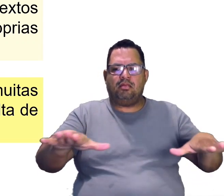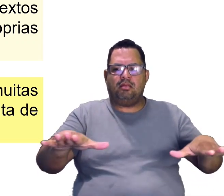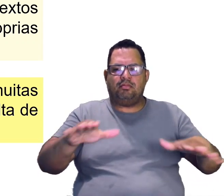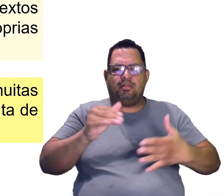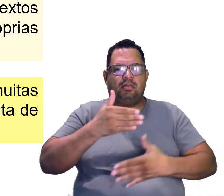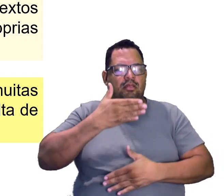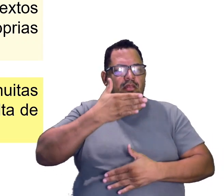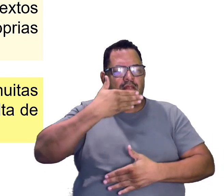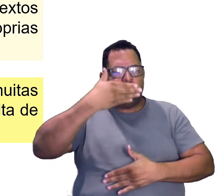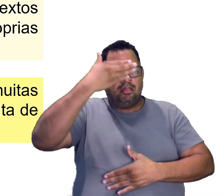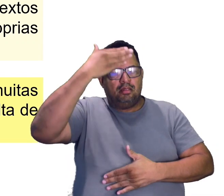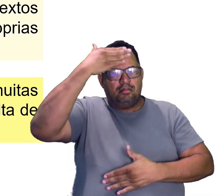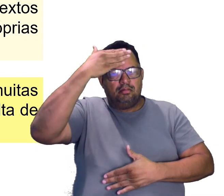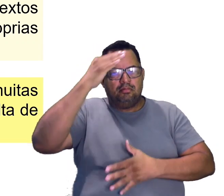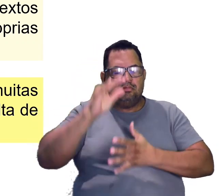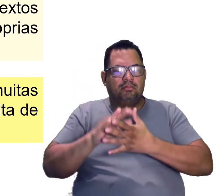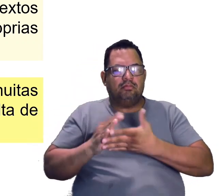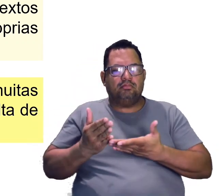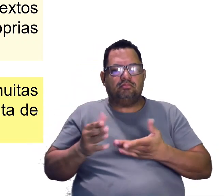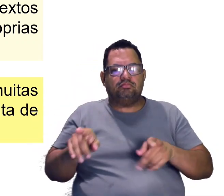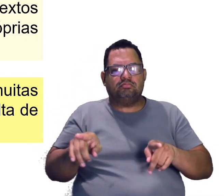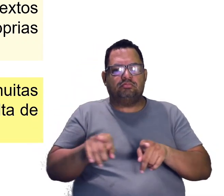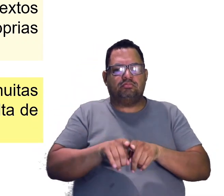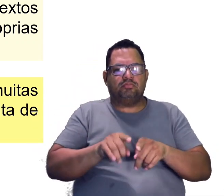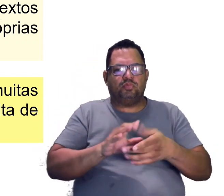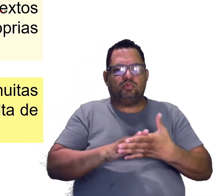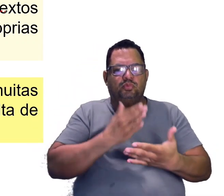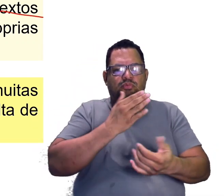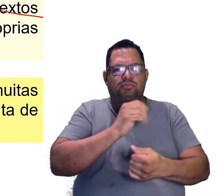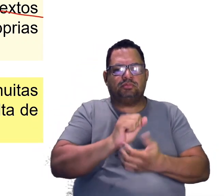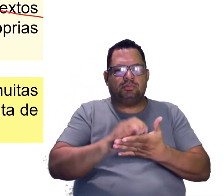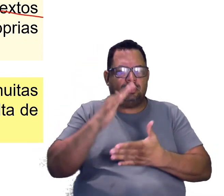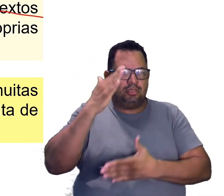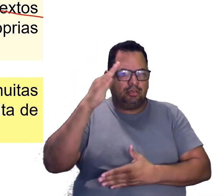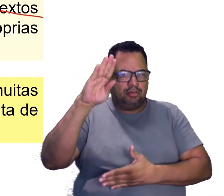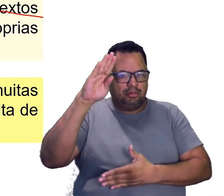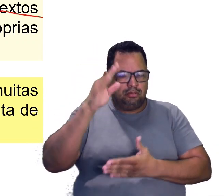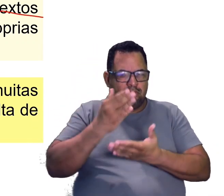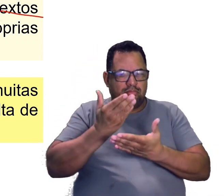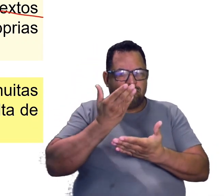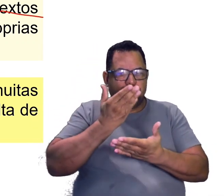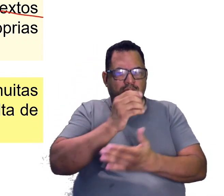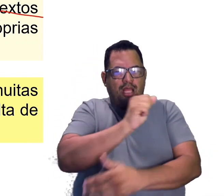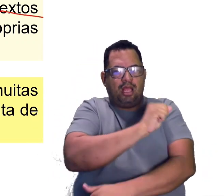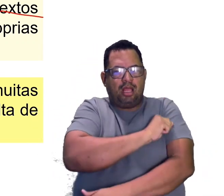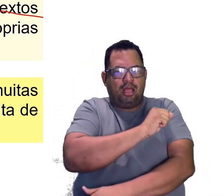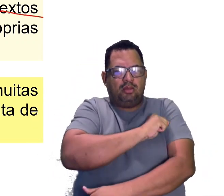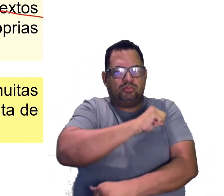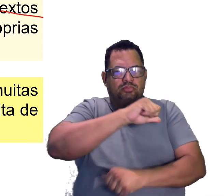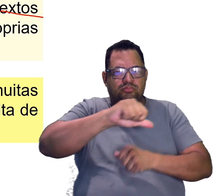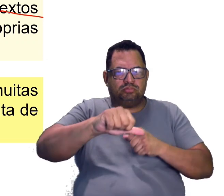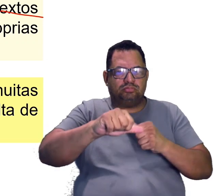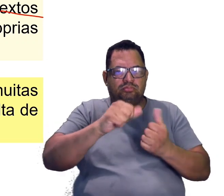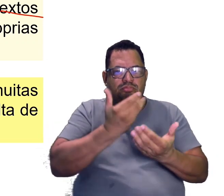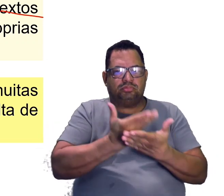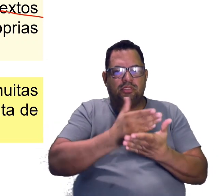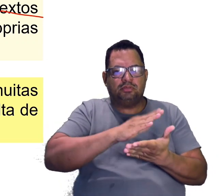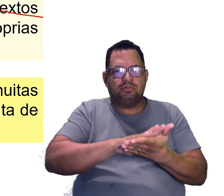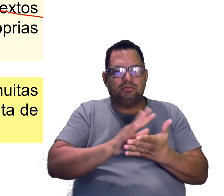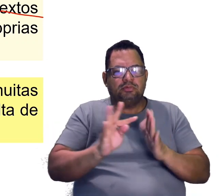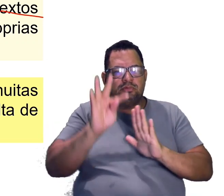islâmico, onde acadêmicos traduziram textos gregos e também egípcios